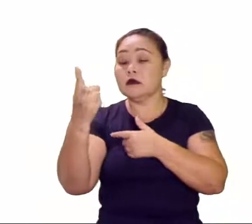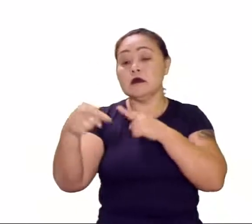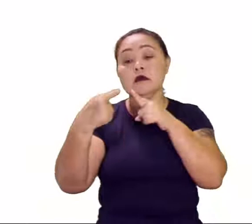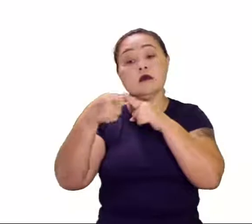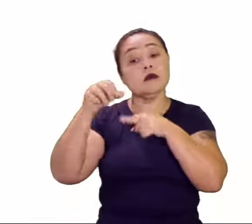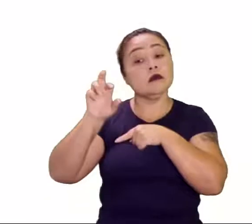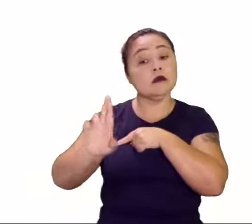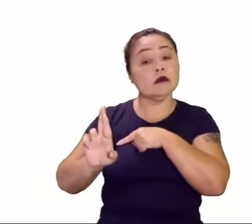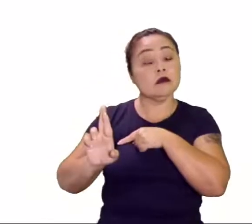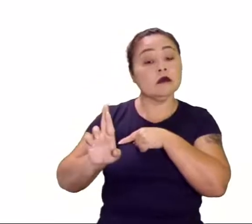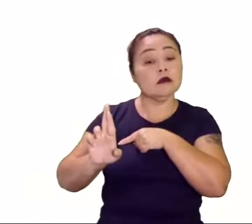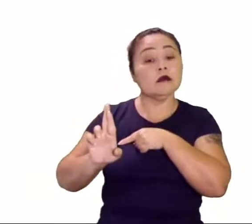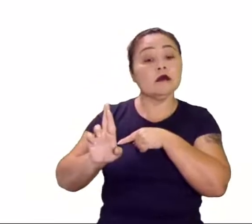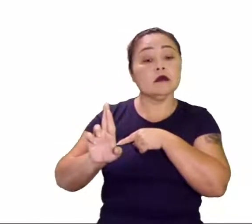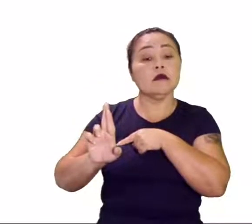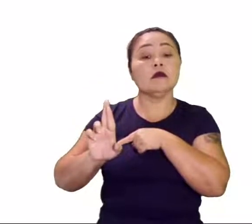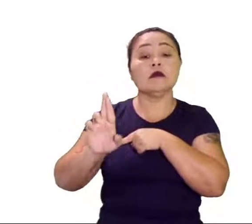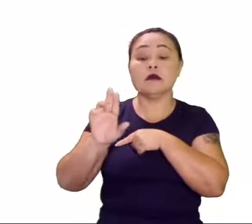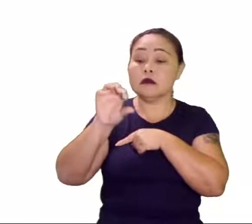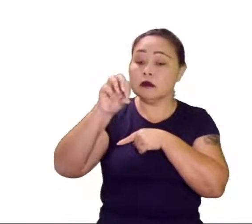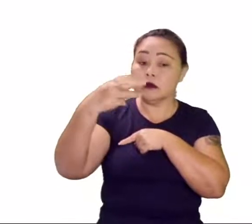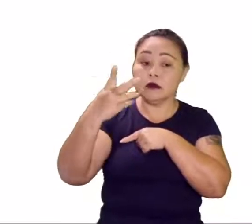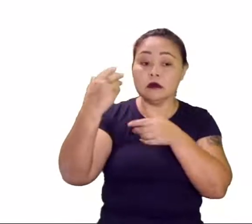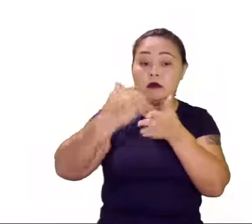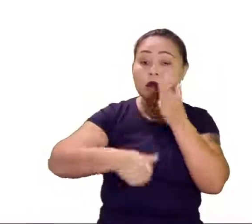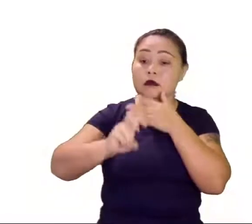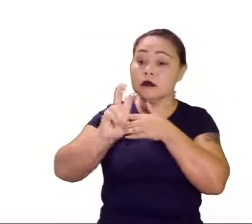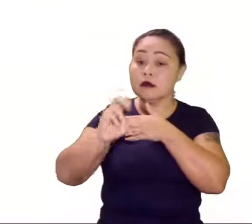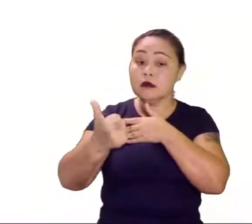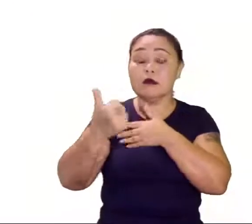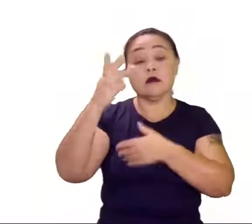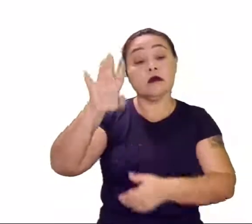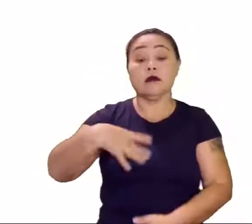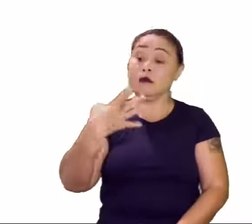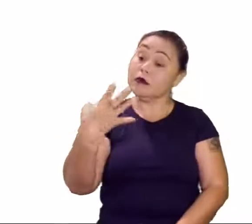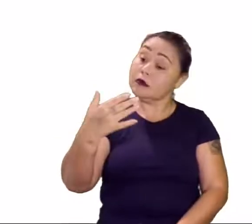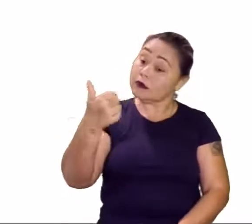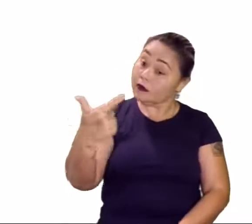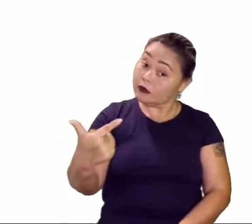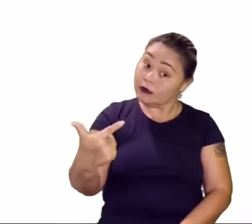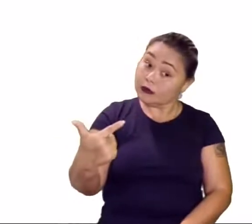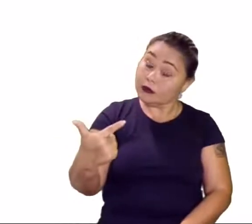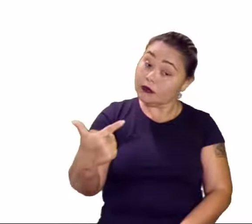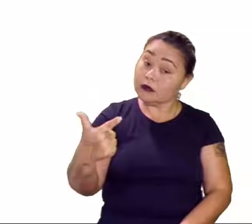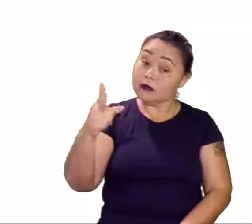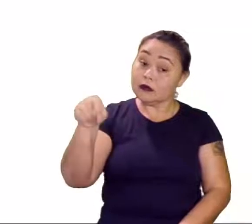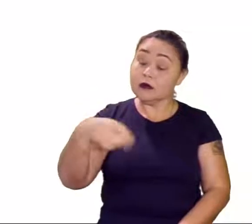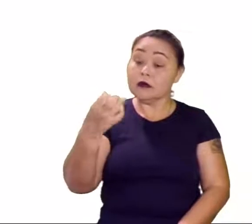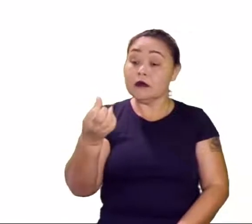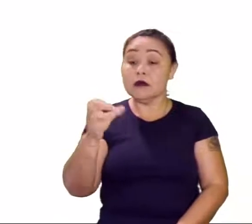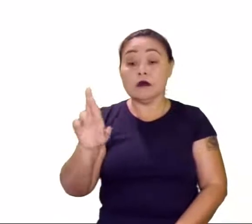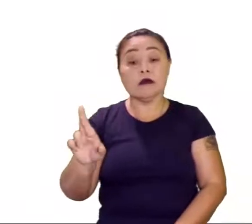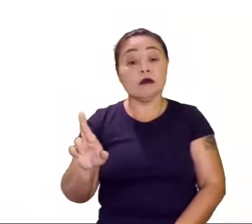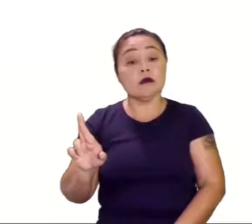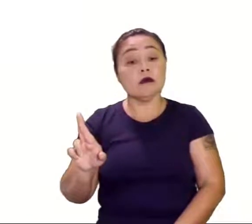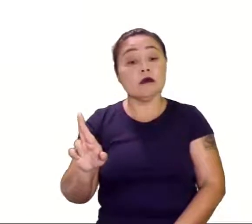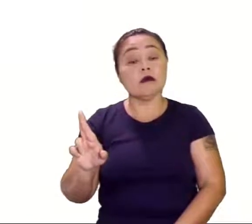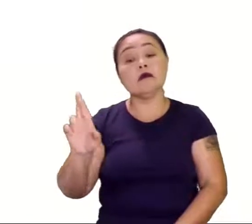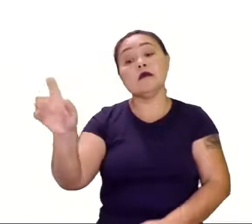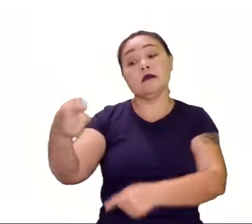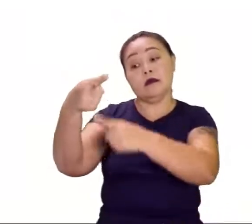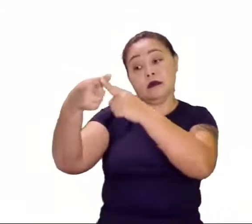vezes a razão. 93 tira 51. 42. 42, 6 vezes a razão.